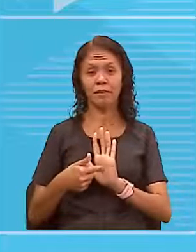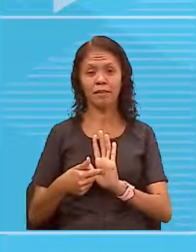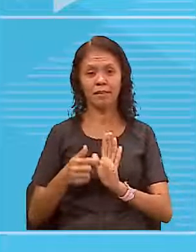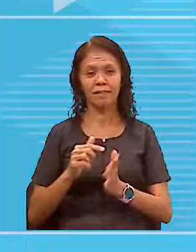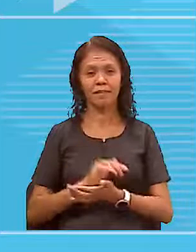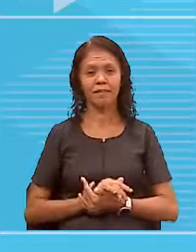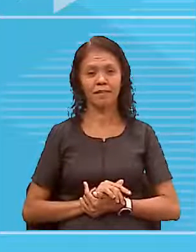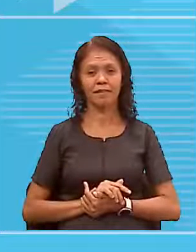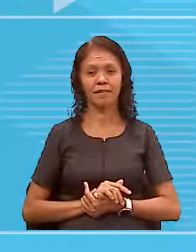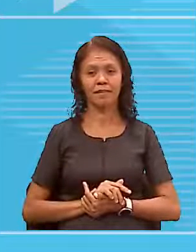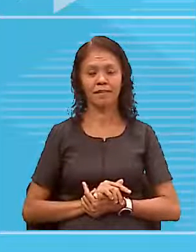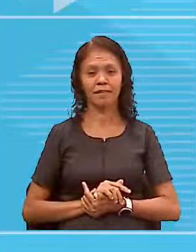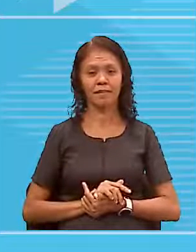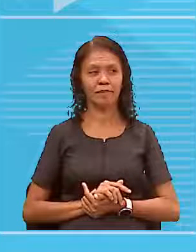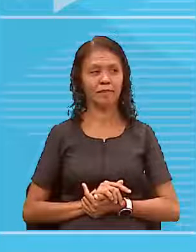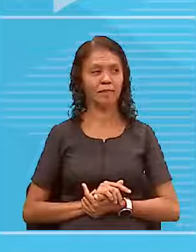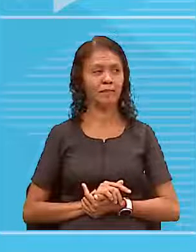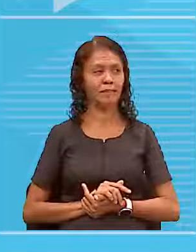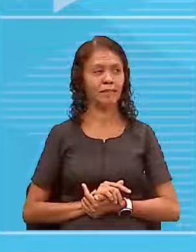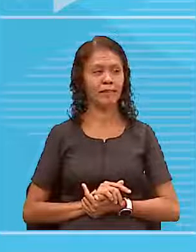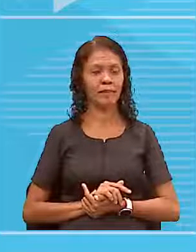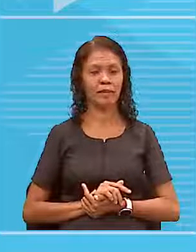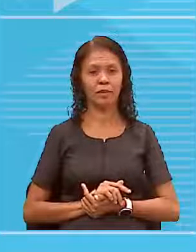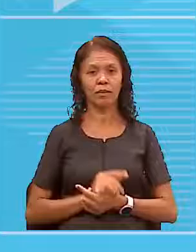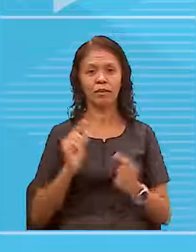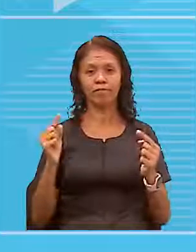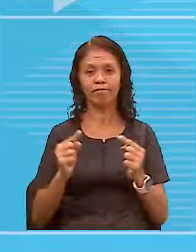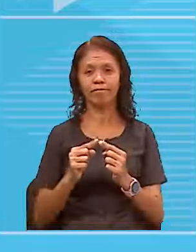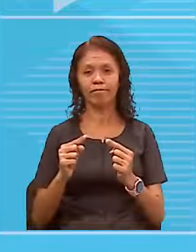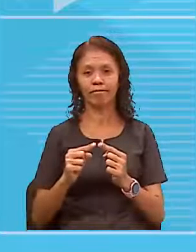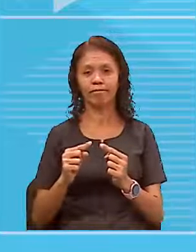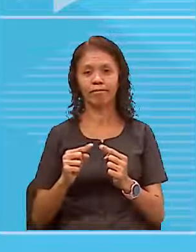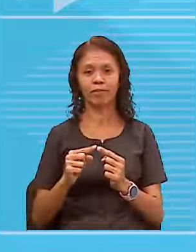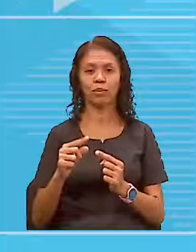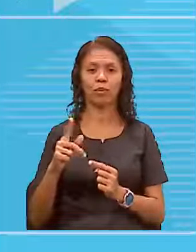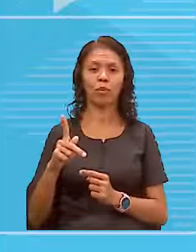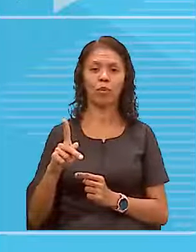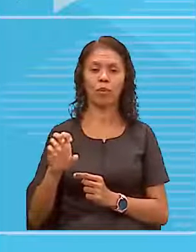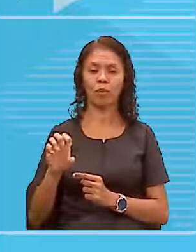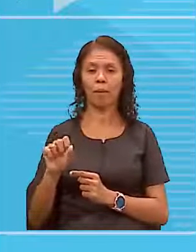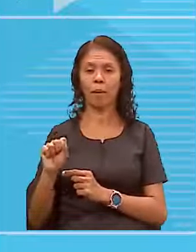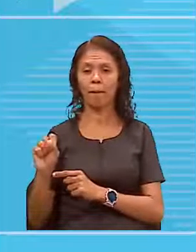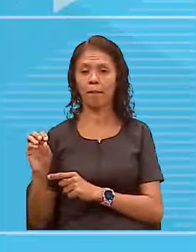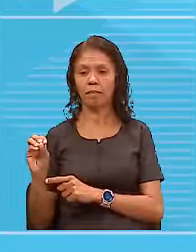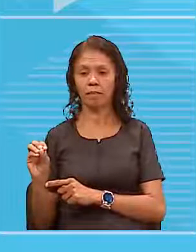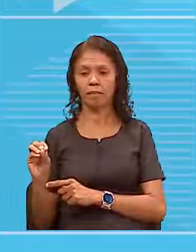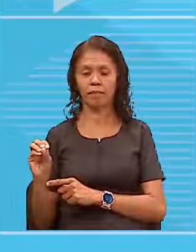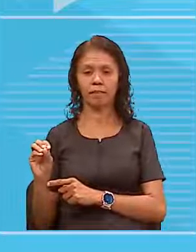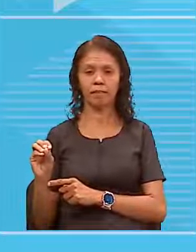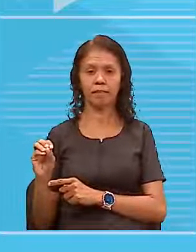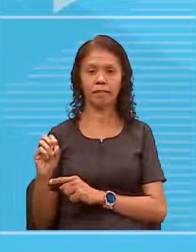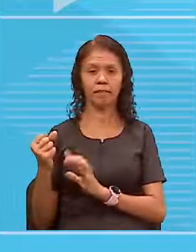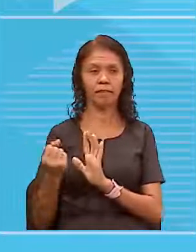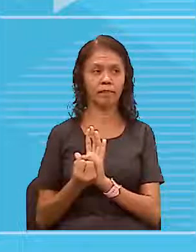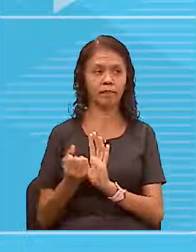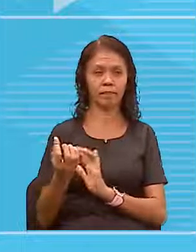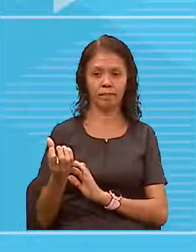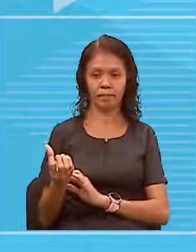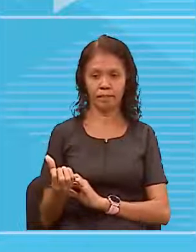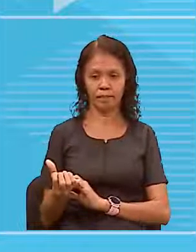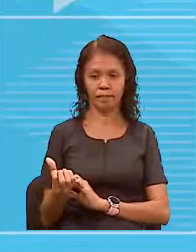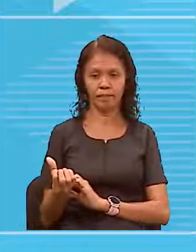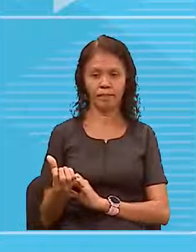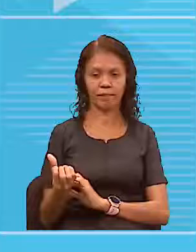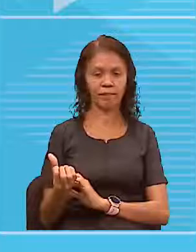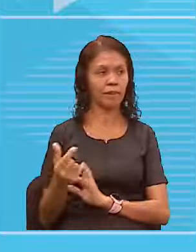certo? Pelo seu respectivo peso. Nesse caso, a nota 6 aparece 5 vezes. Ah, agora sim,